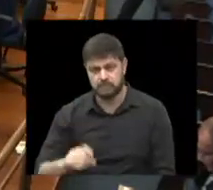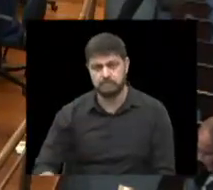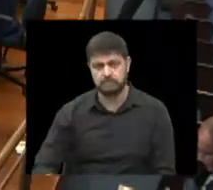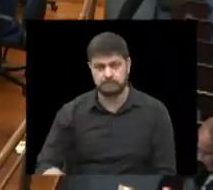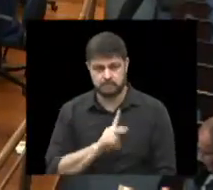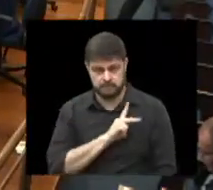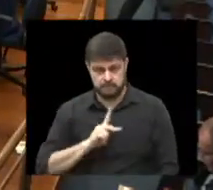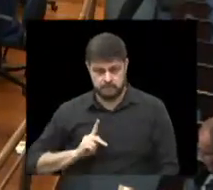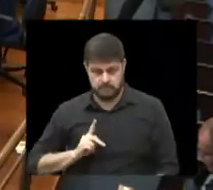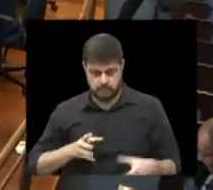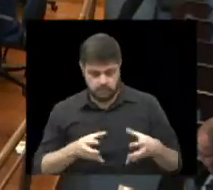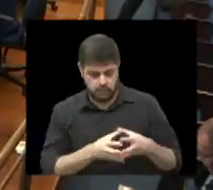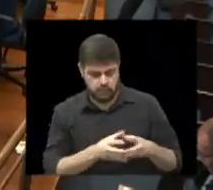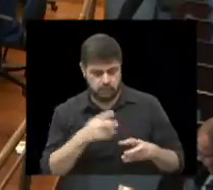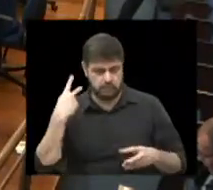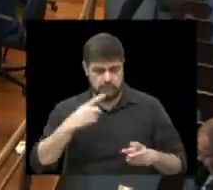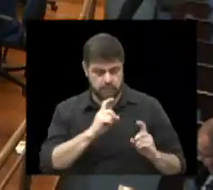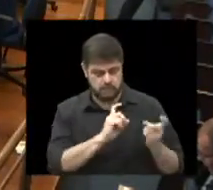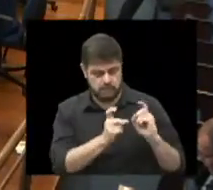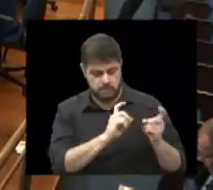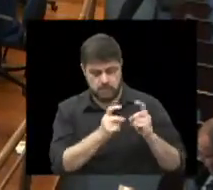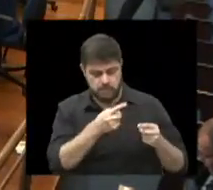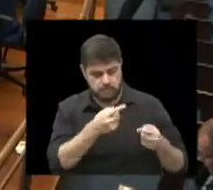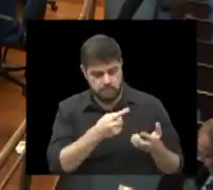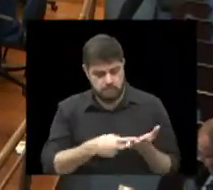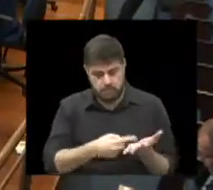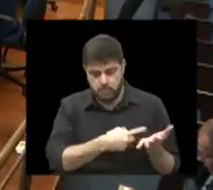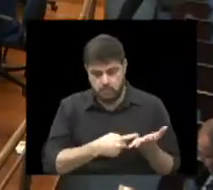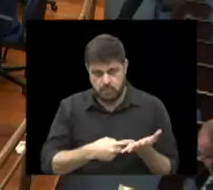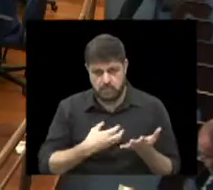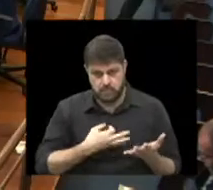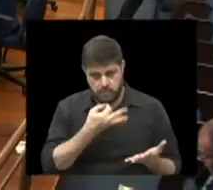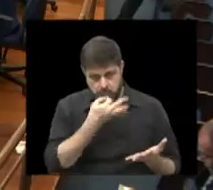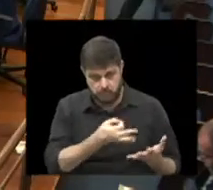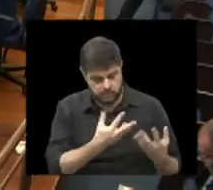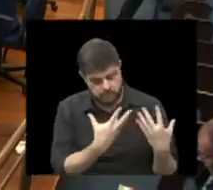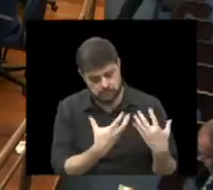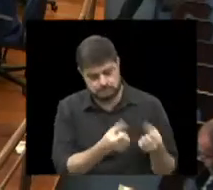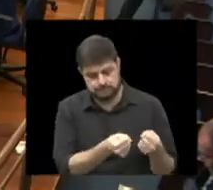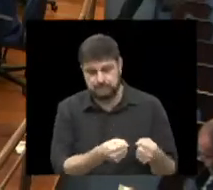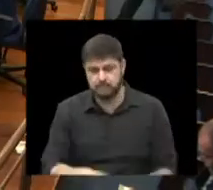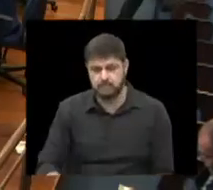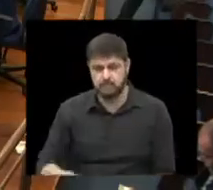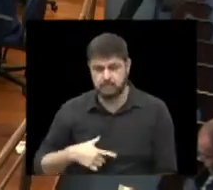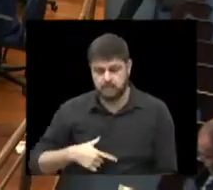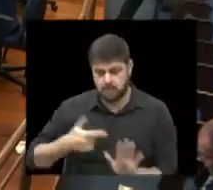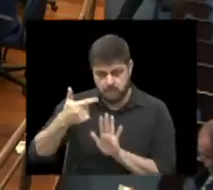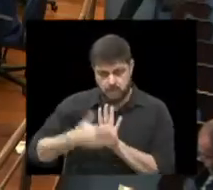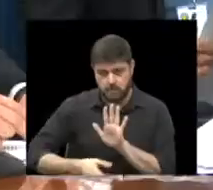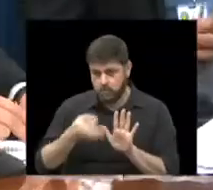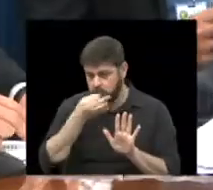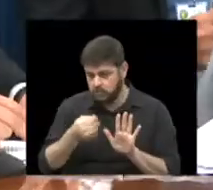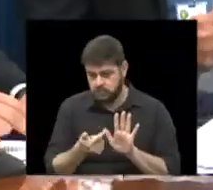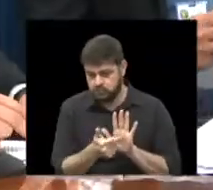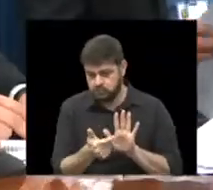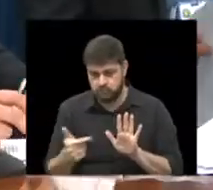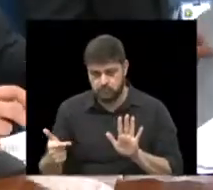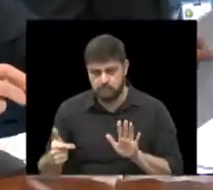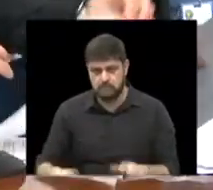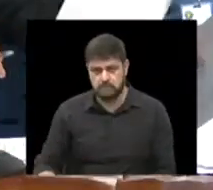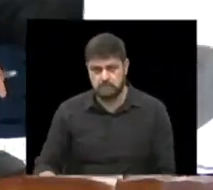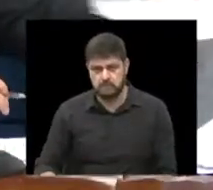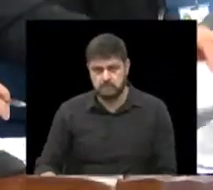Presidente, a comissão reunida dá parecer favorável. Parecer favorável e não havendo vereador discutir, matéria